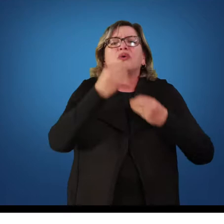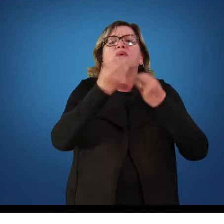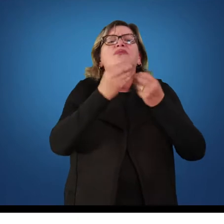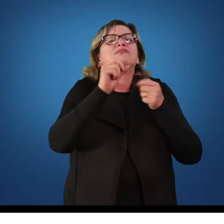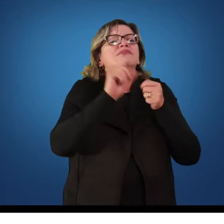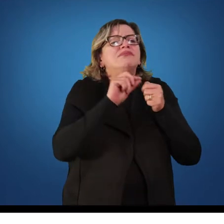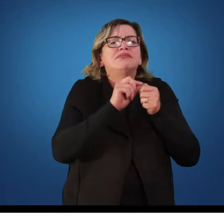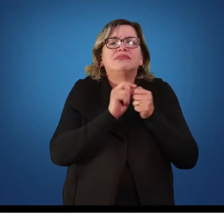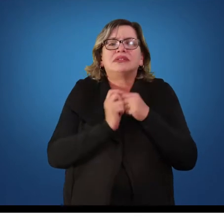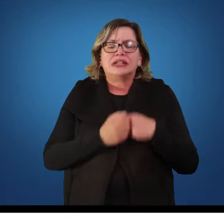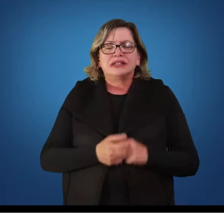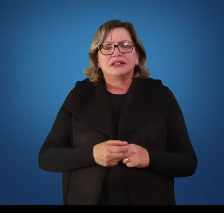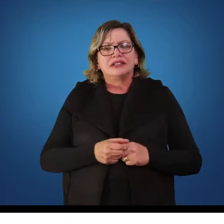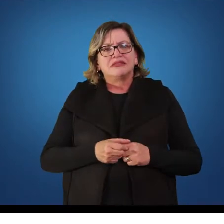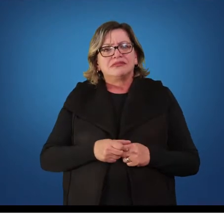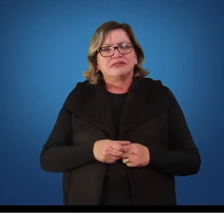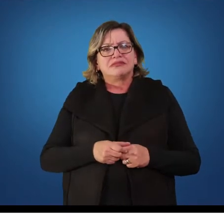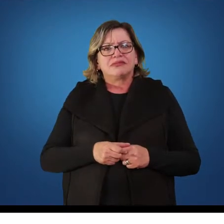proteção